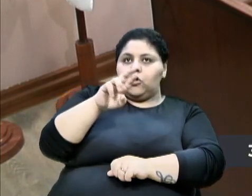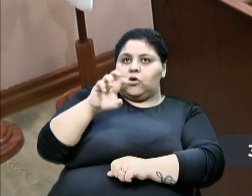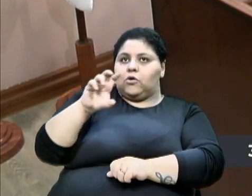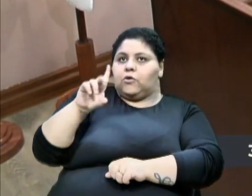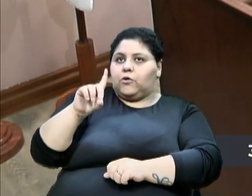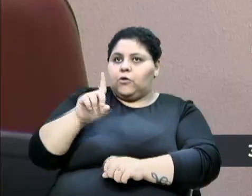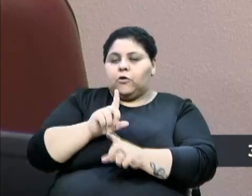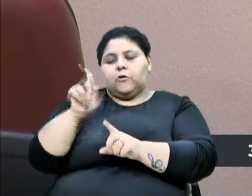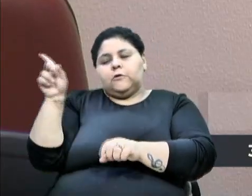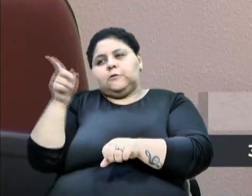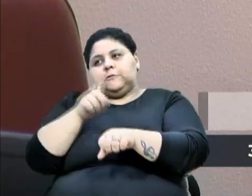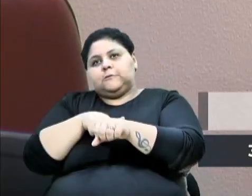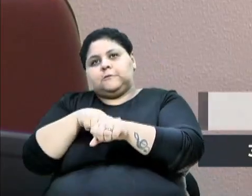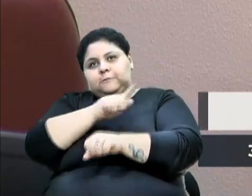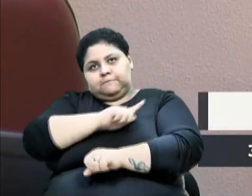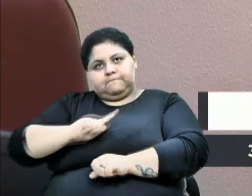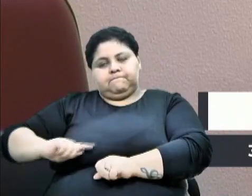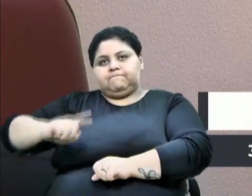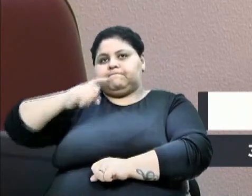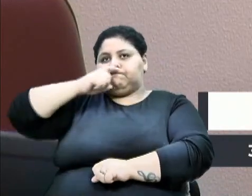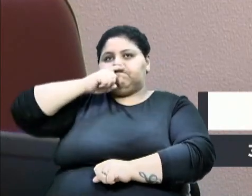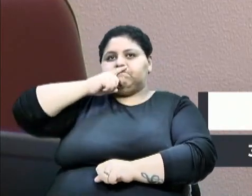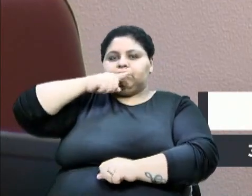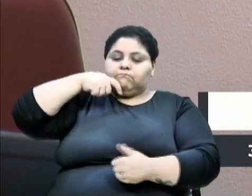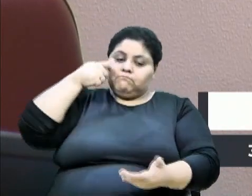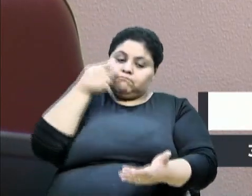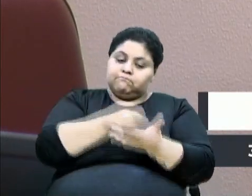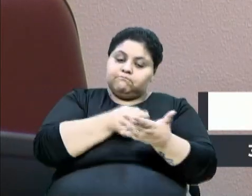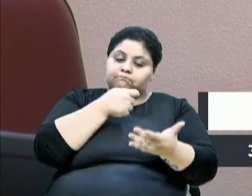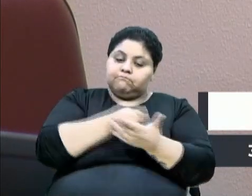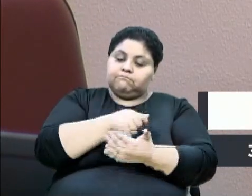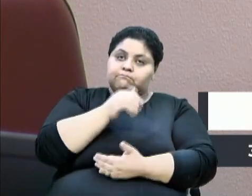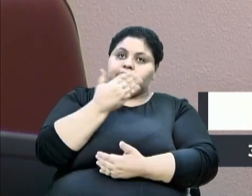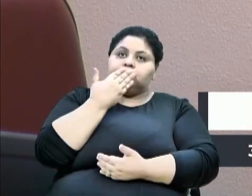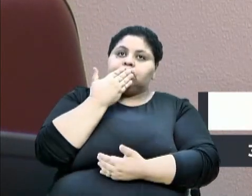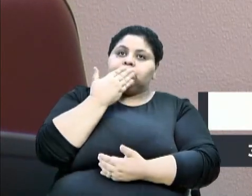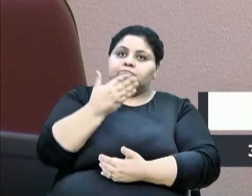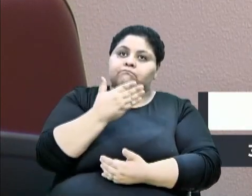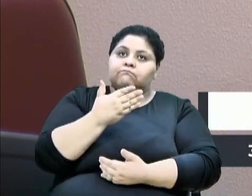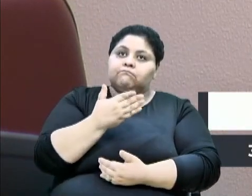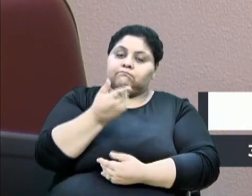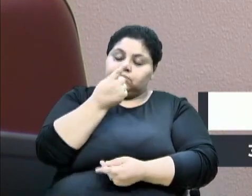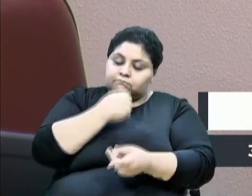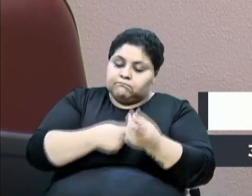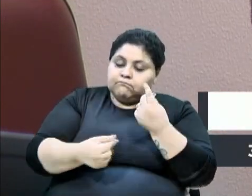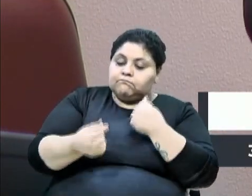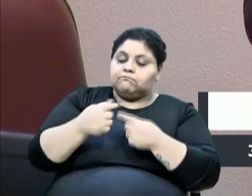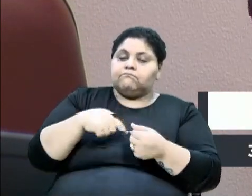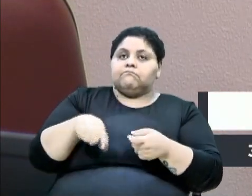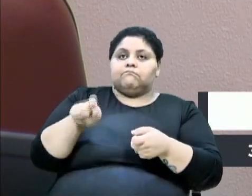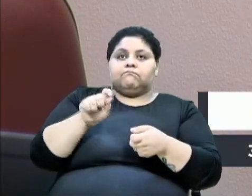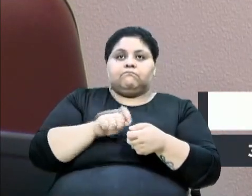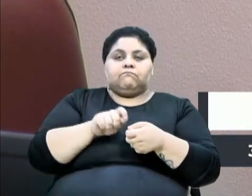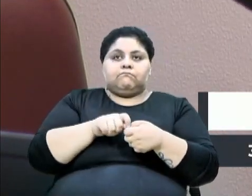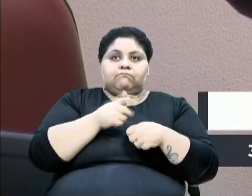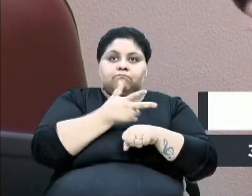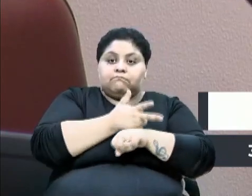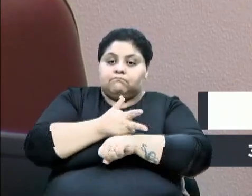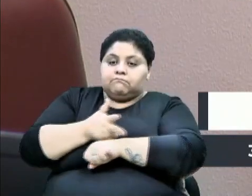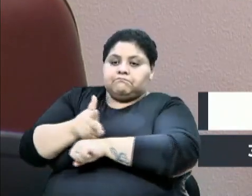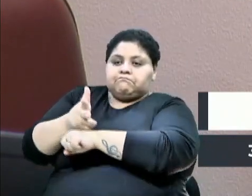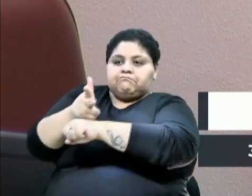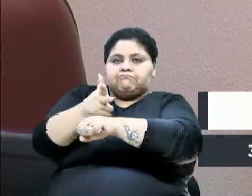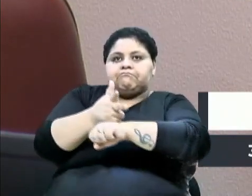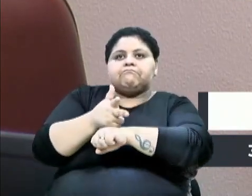eu brigava e pedia um valor para que fizéssemos um filme, uma